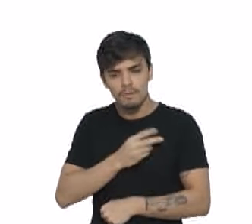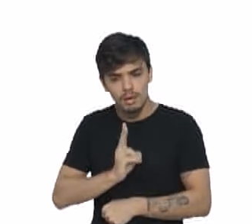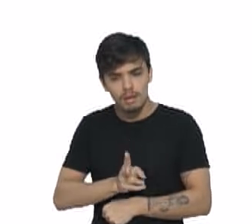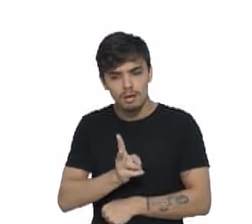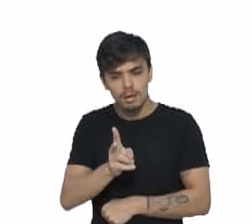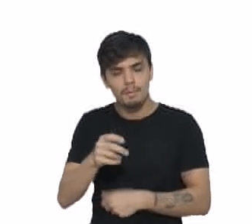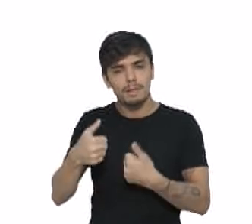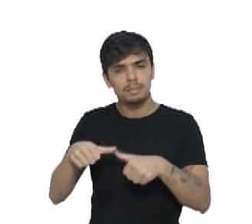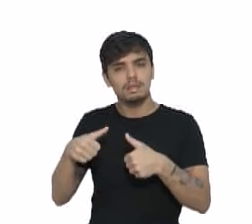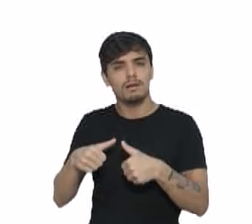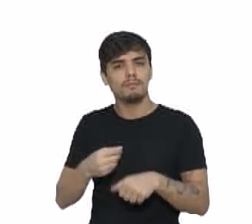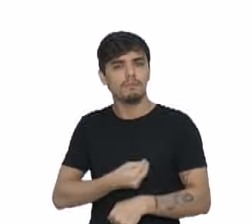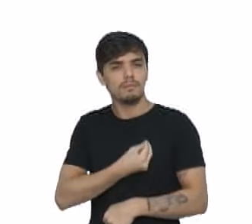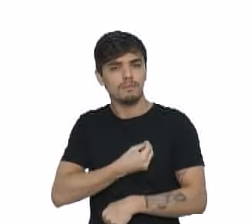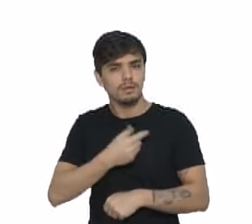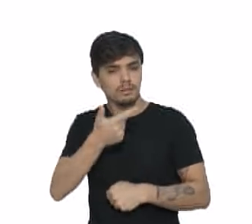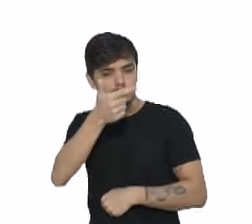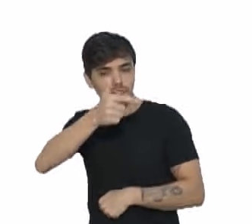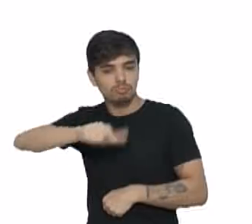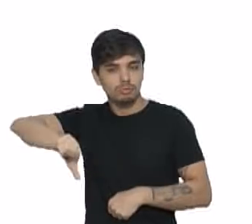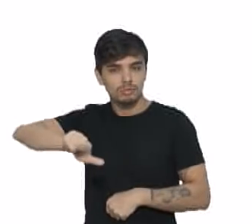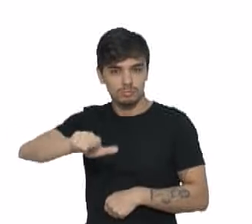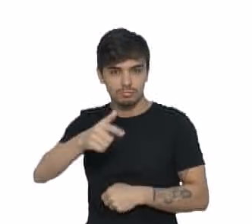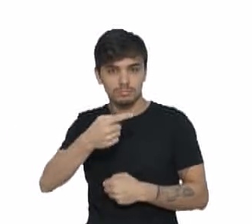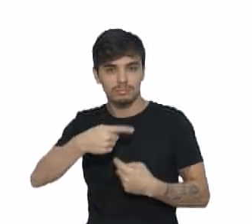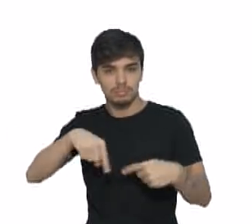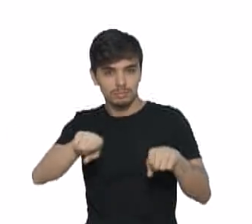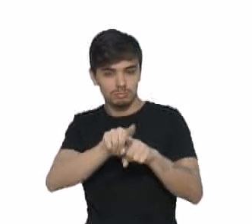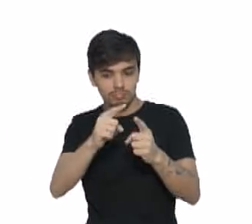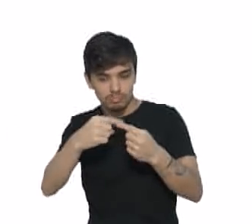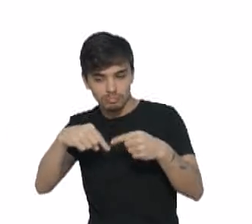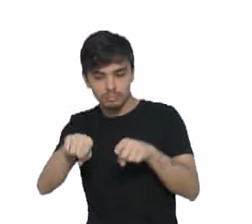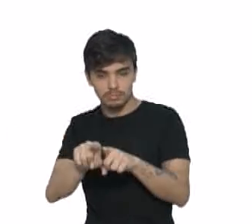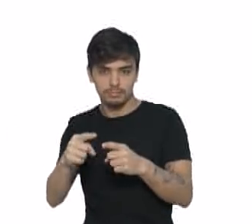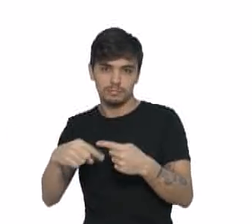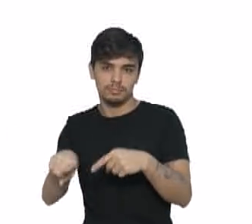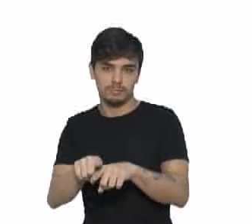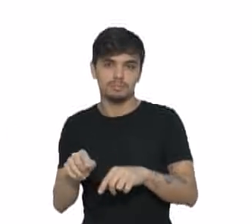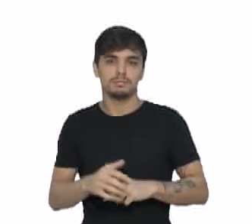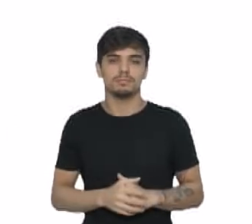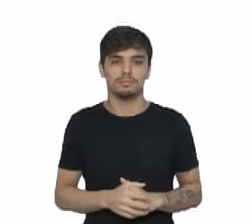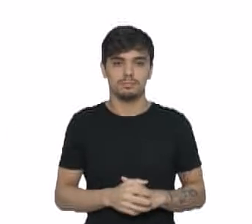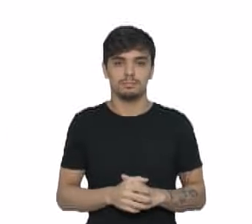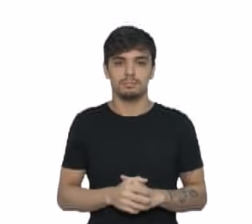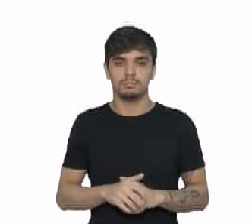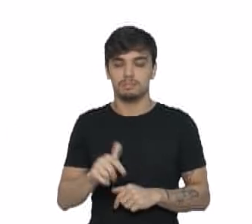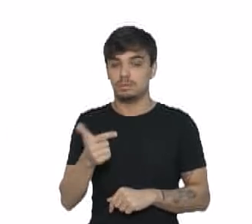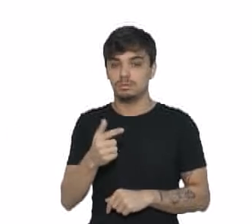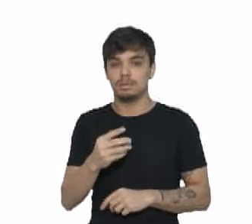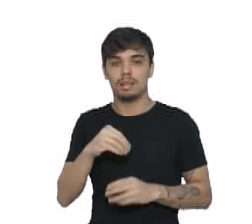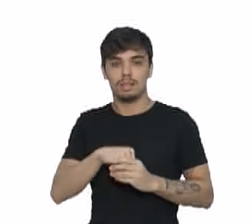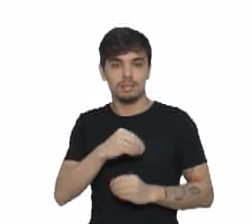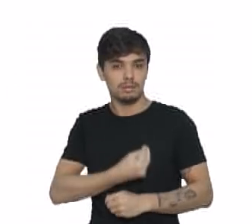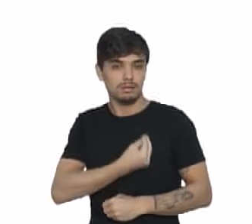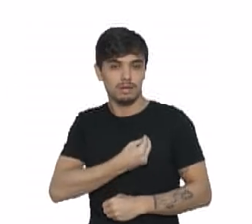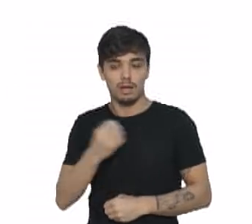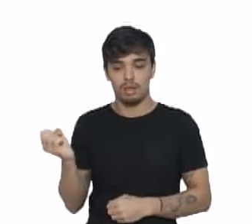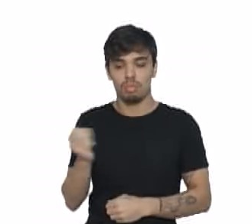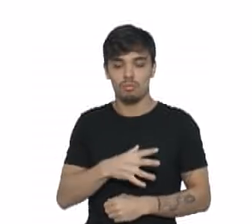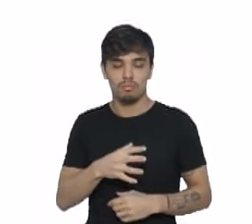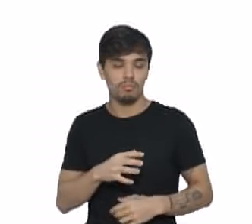de vivê-la ainda uma vez e ainda inúmeras vezes, e não haverá nela nada de